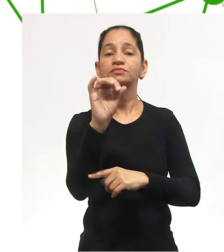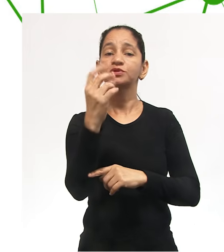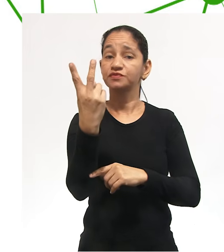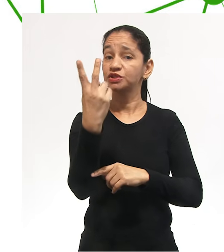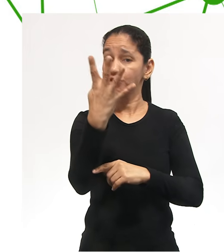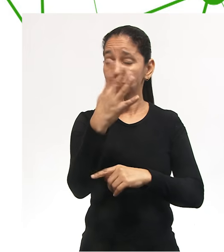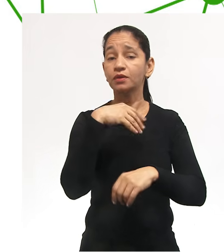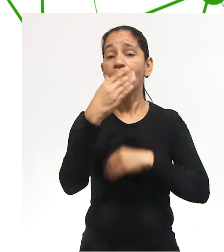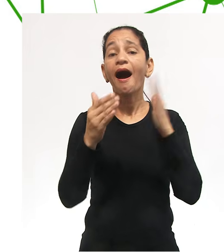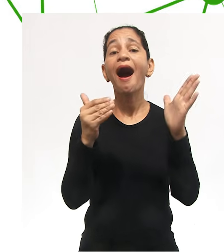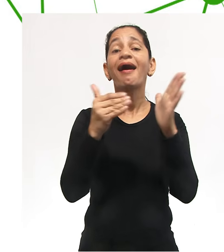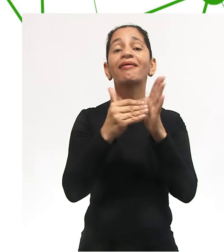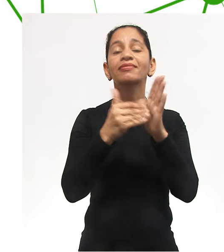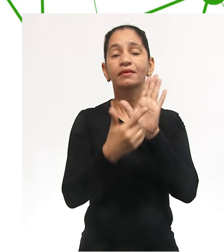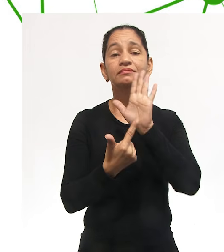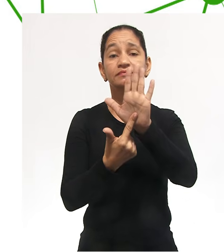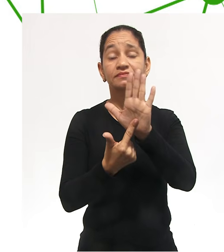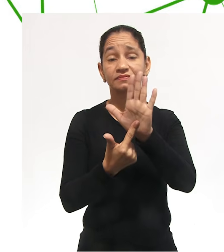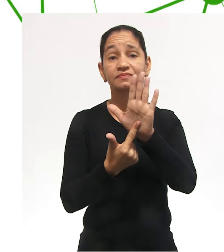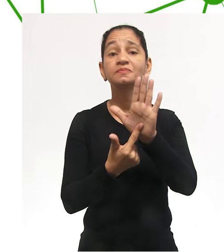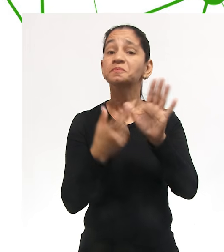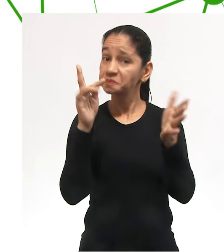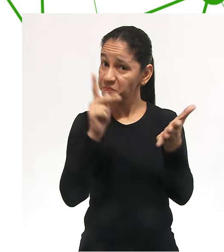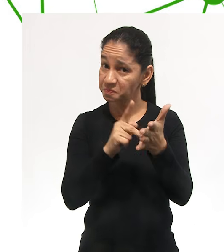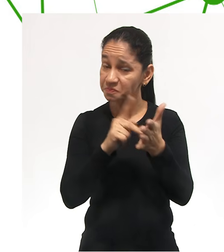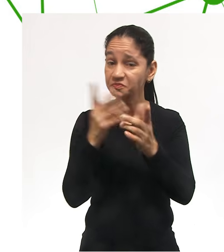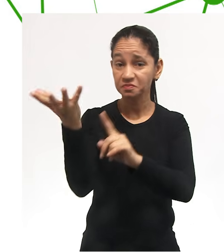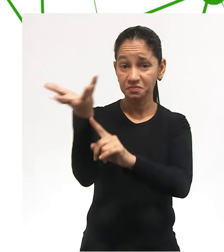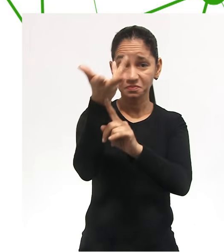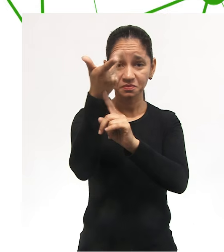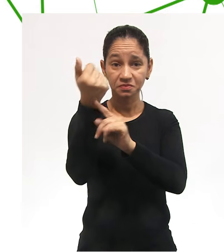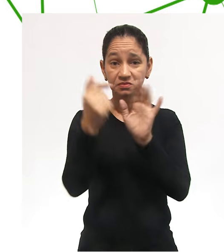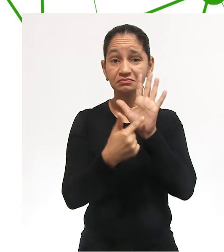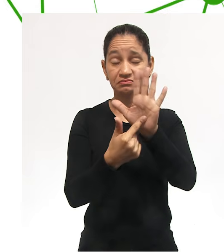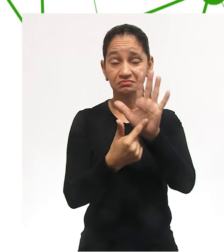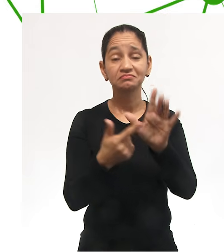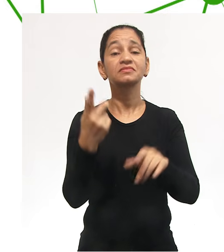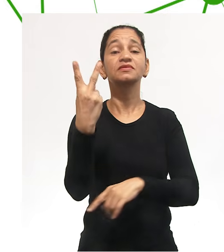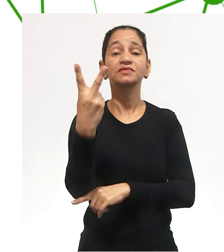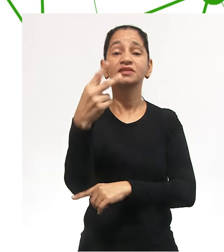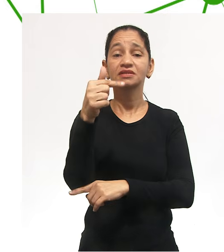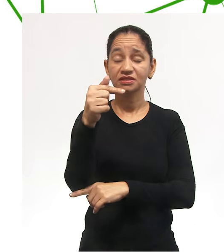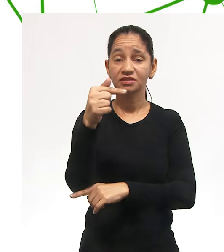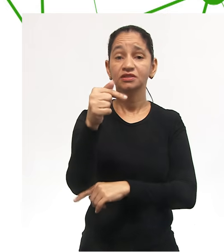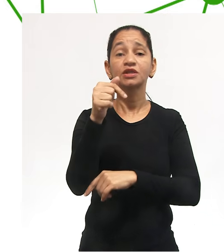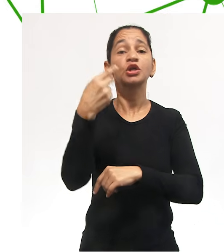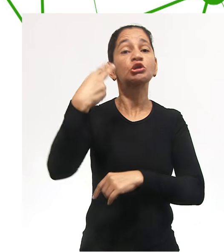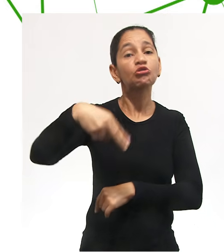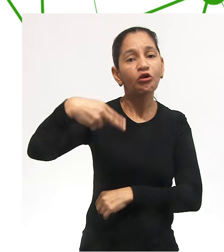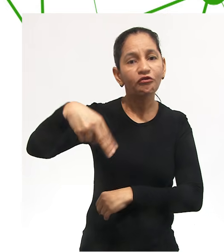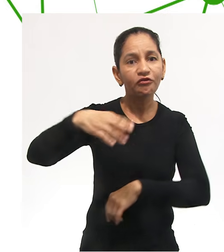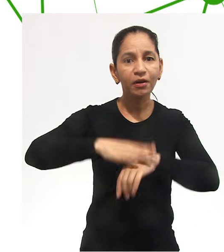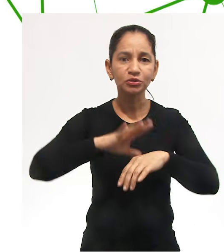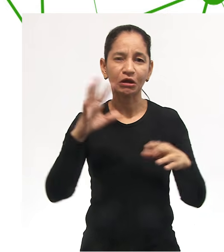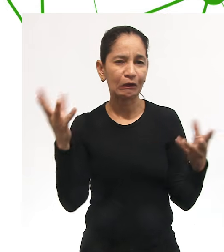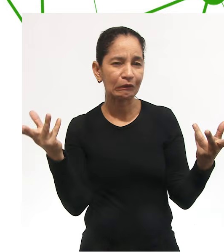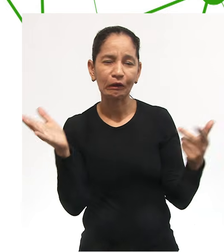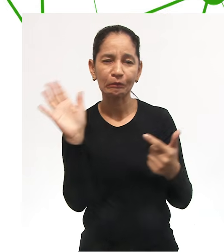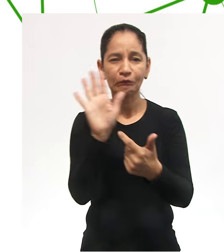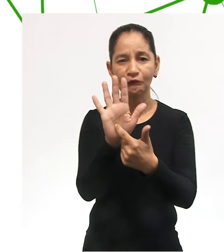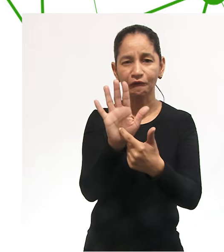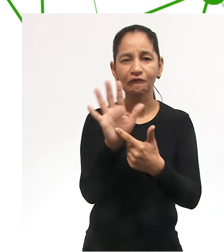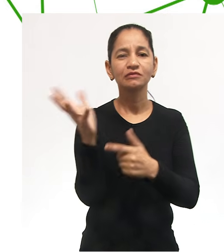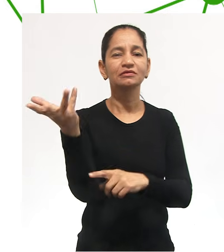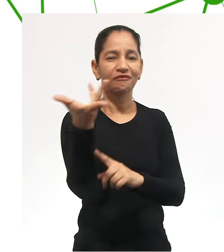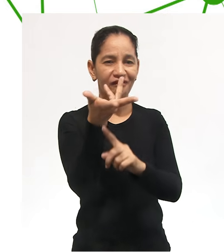de 2024, e foi até o dia da exposição de artes, que foi dia 27 de novembro de Ai, teve 2024. uma